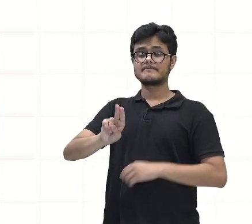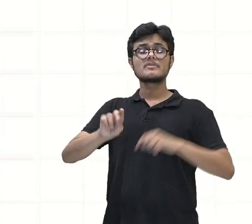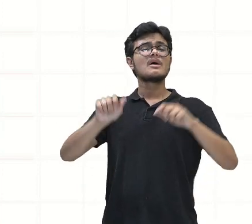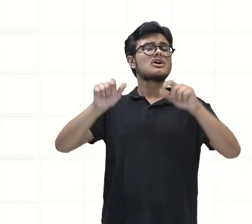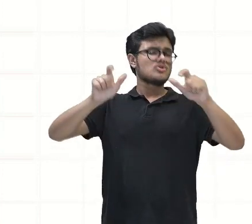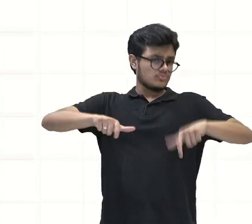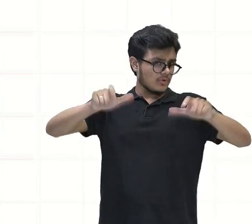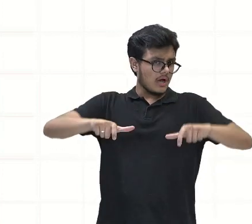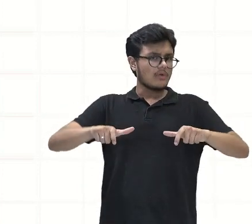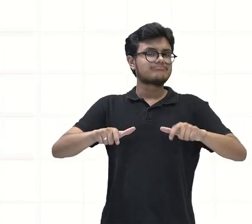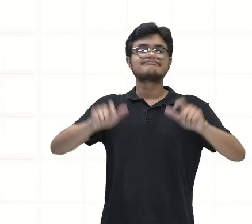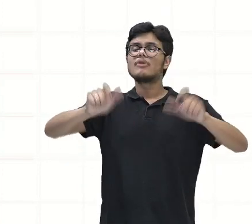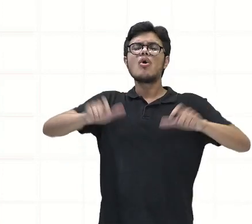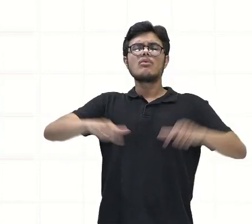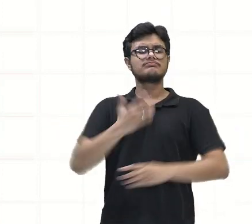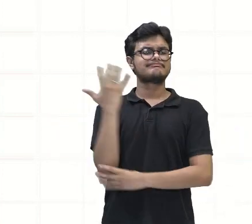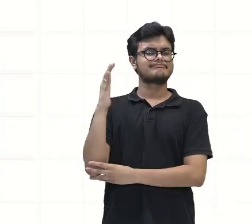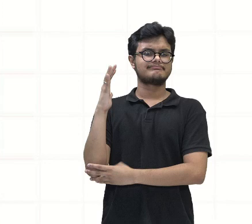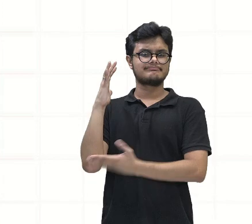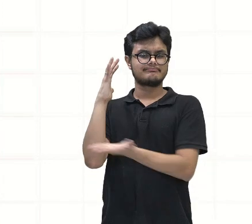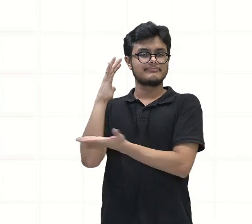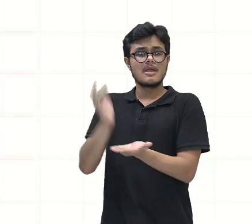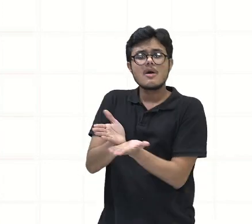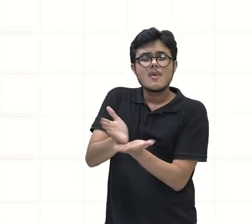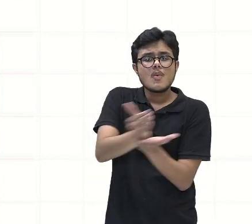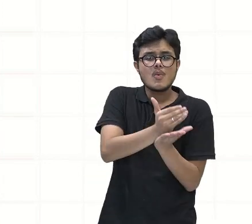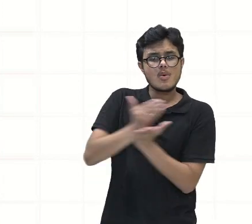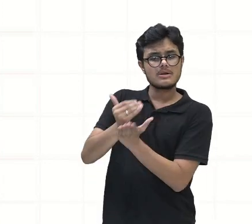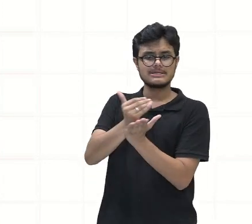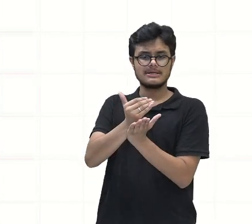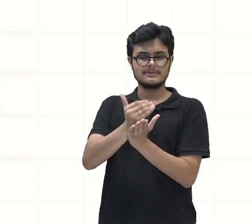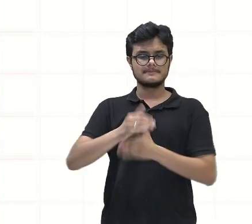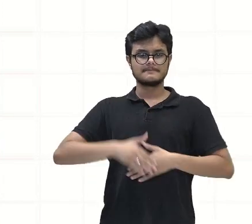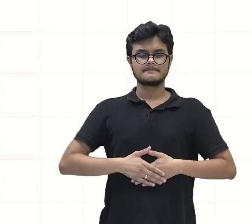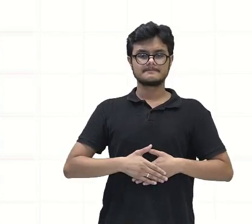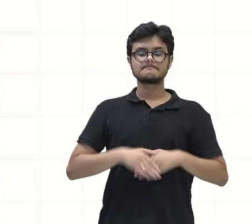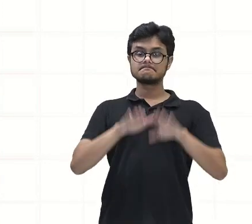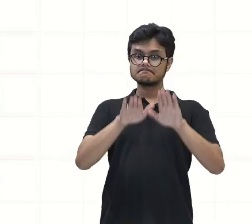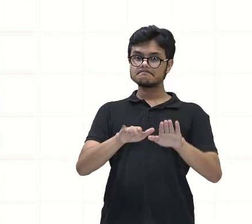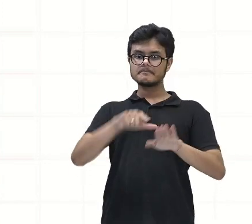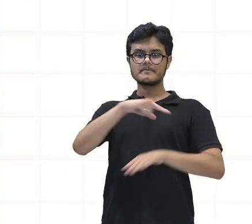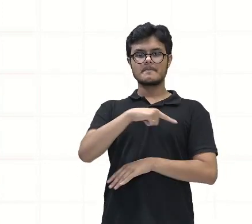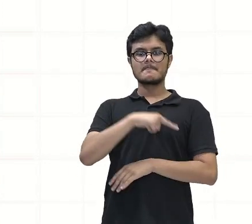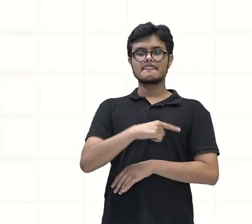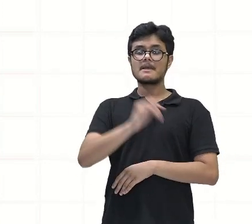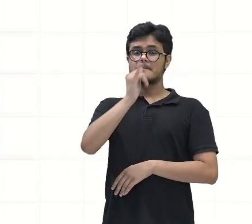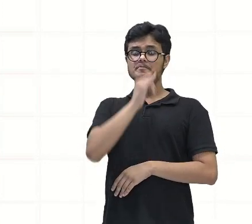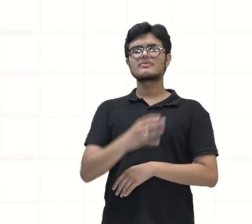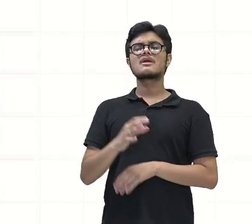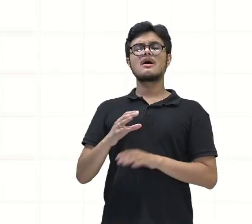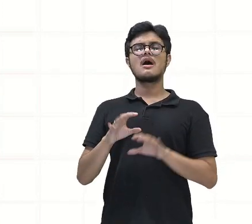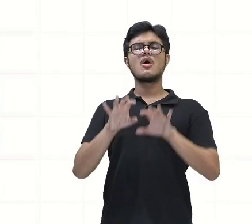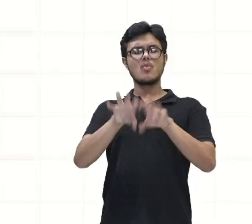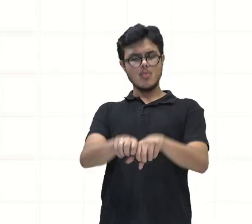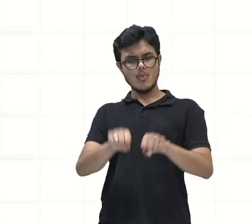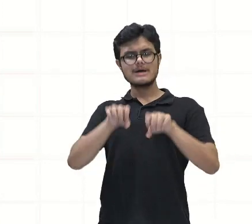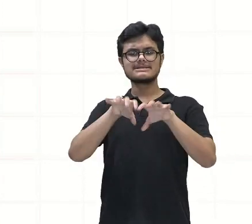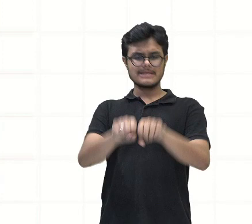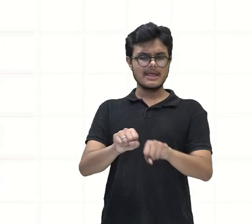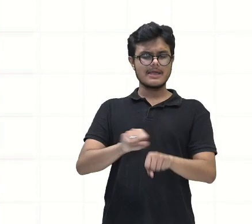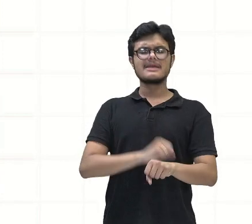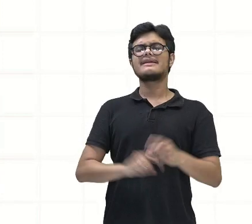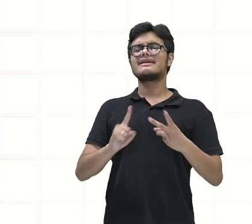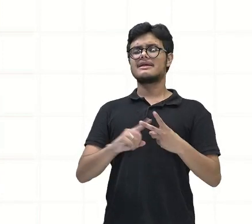ocorrência desses produtos que são extraídos Então nós vamos ter o açaí a carnaúba